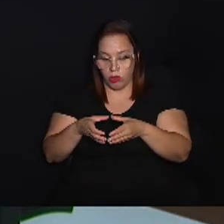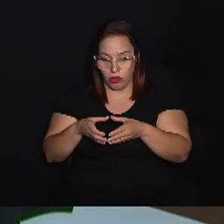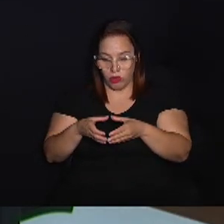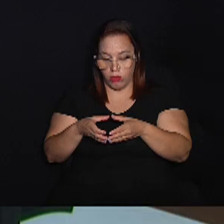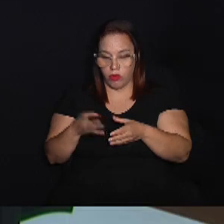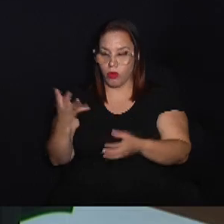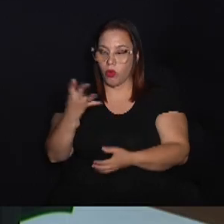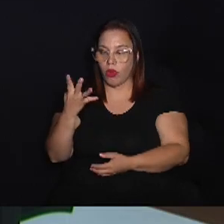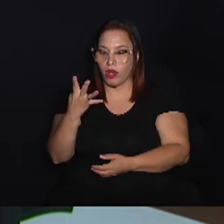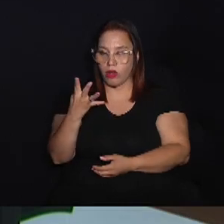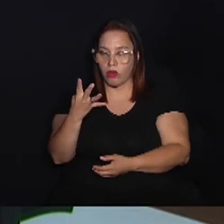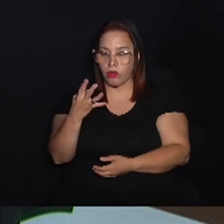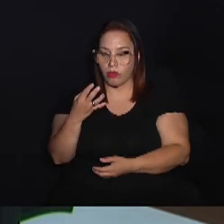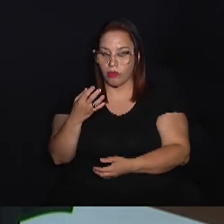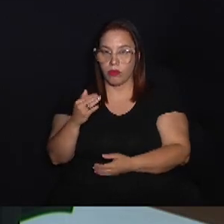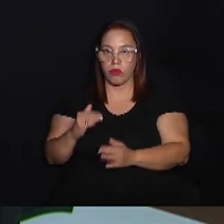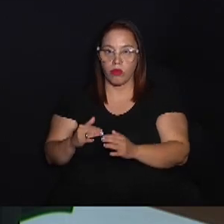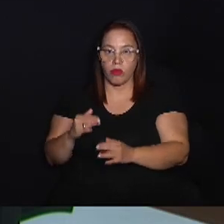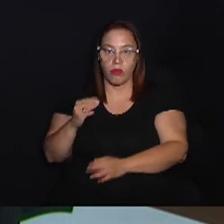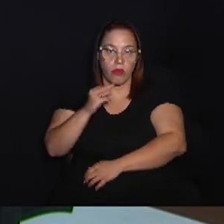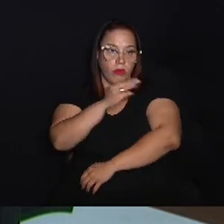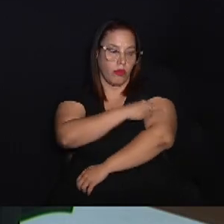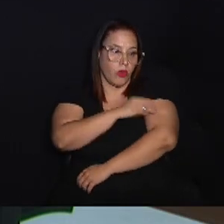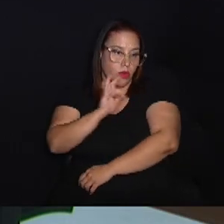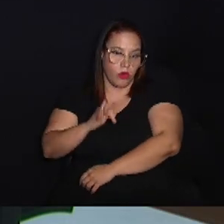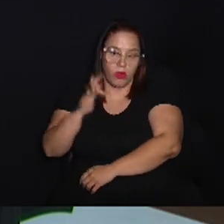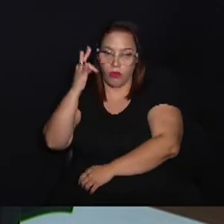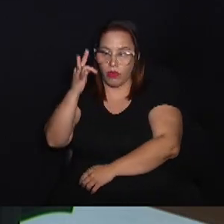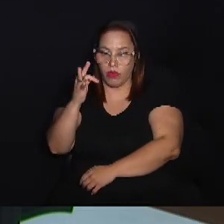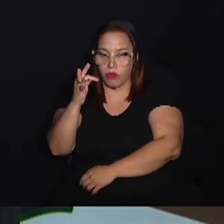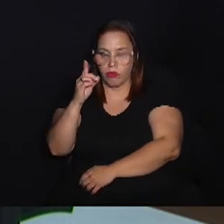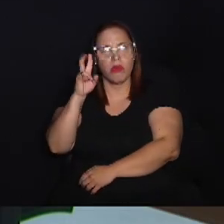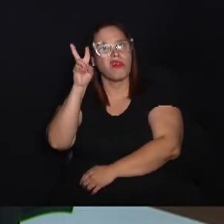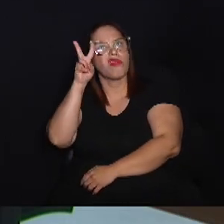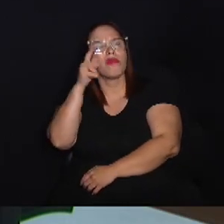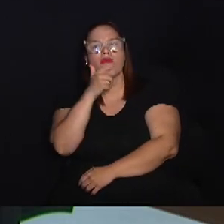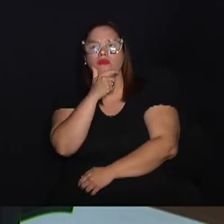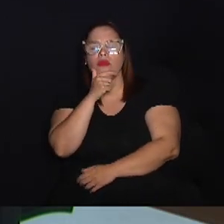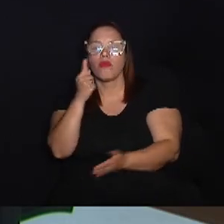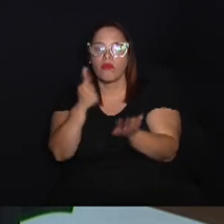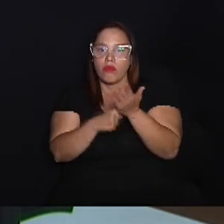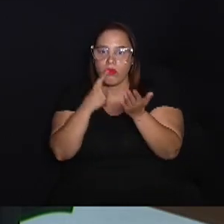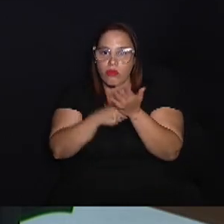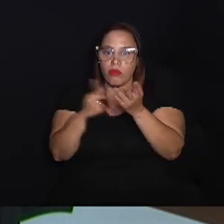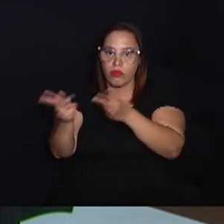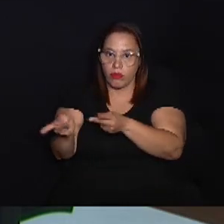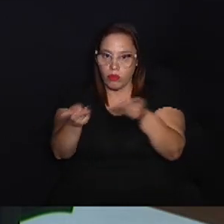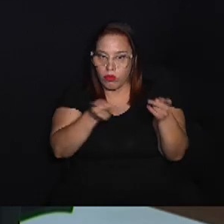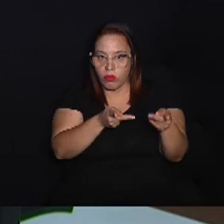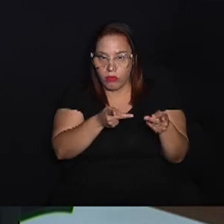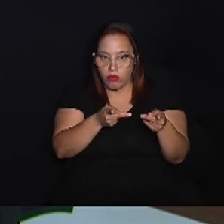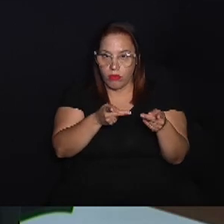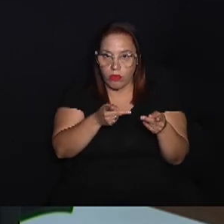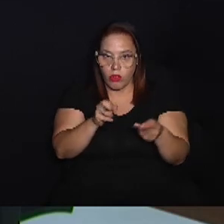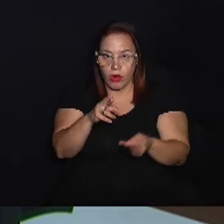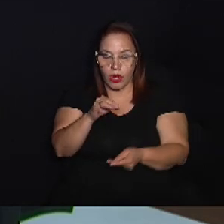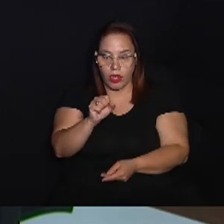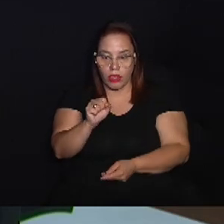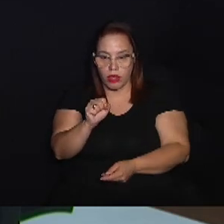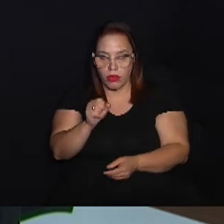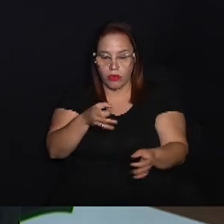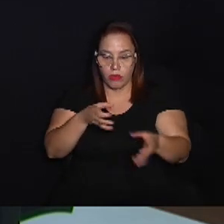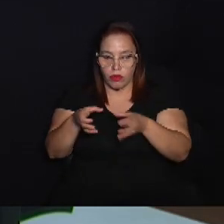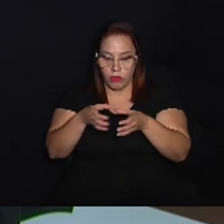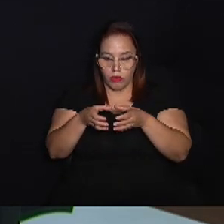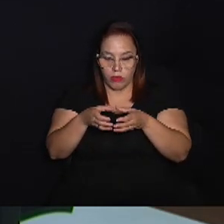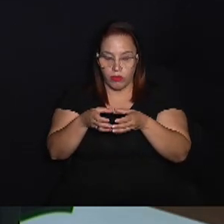de 4 anos até pessoas do ensino superior. Lembrando que também podem agendar visitação ONGs e grupos